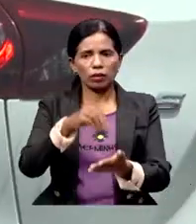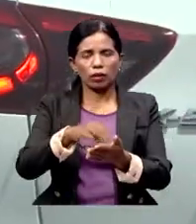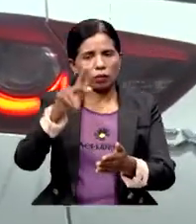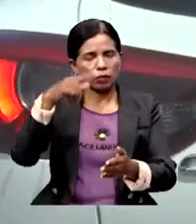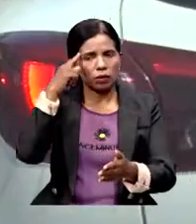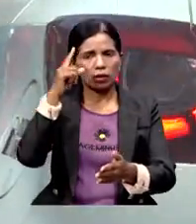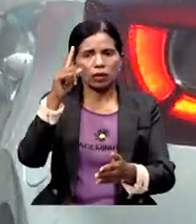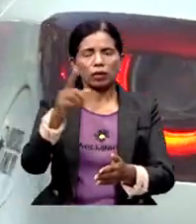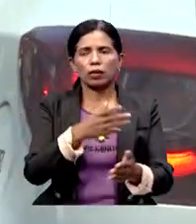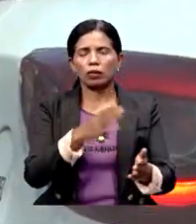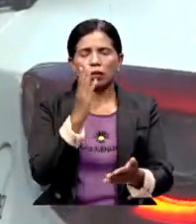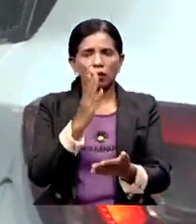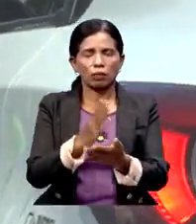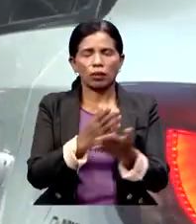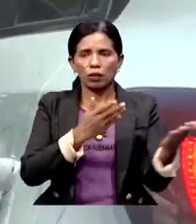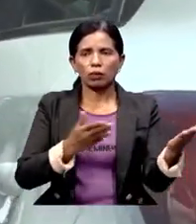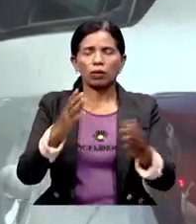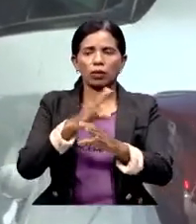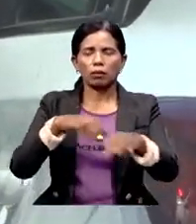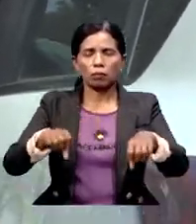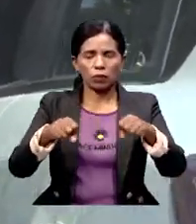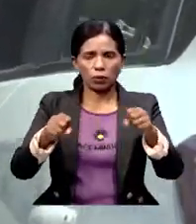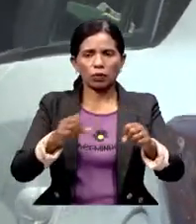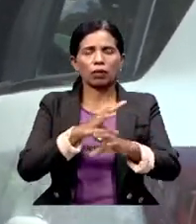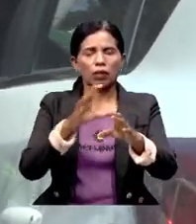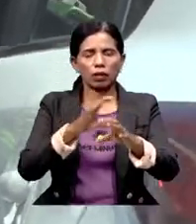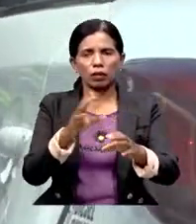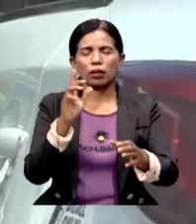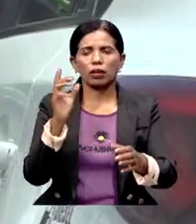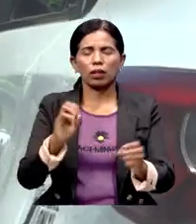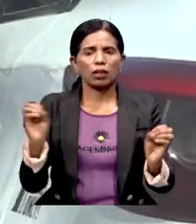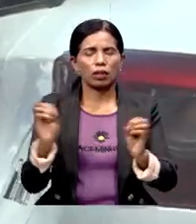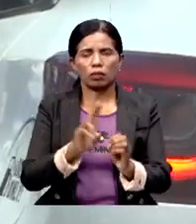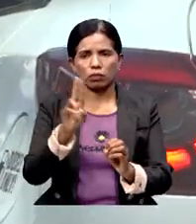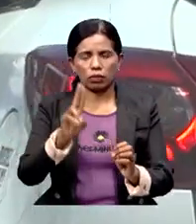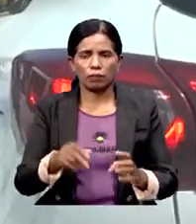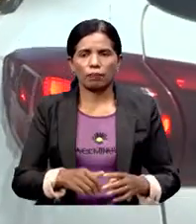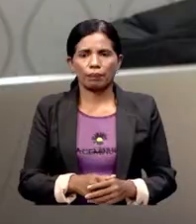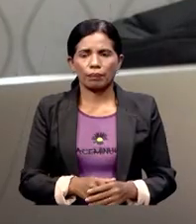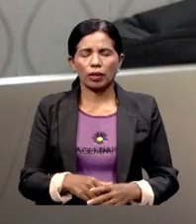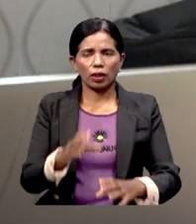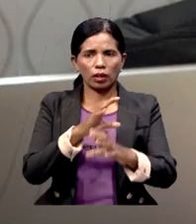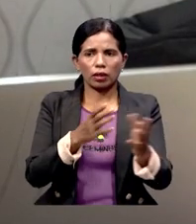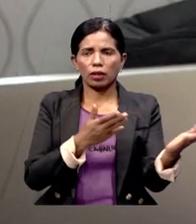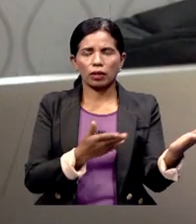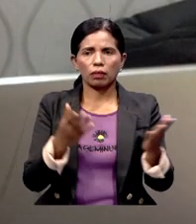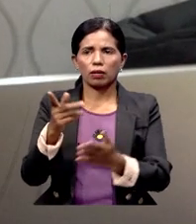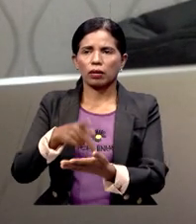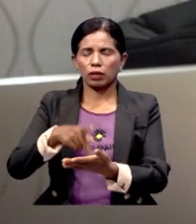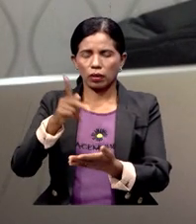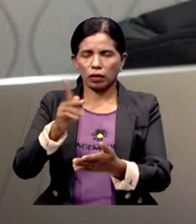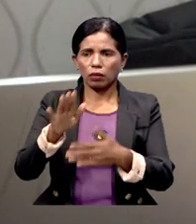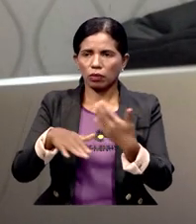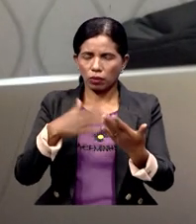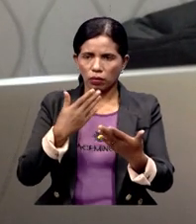política ida onde limita importação motor no carreta usado. Eu kata ki importasaun kareta neni mos ni sel tasha total tasha